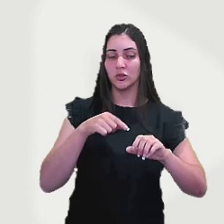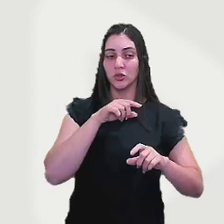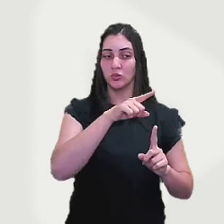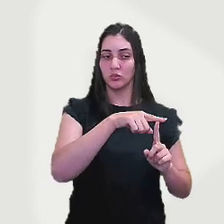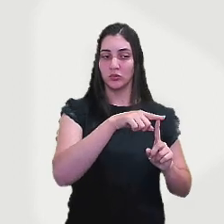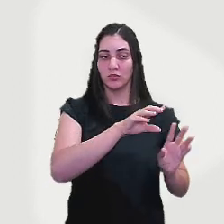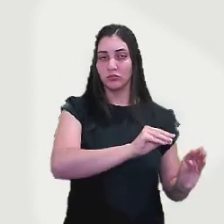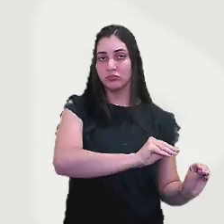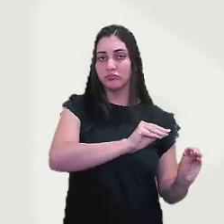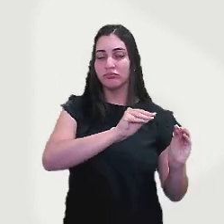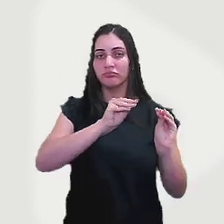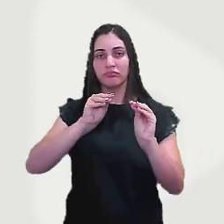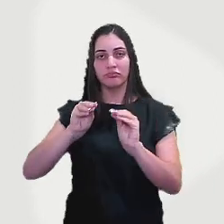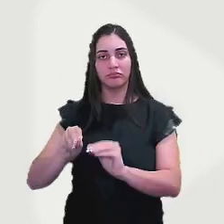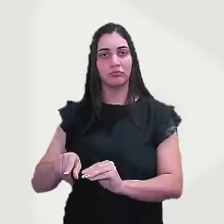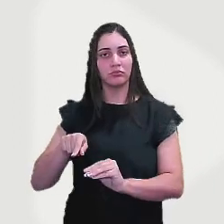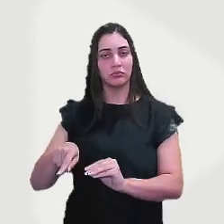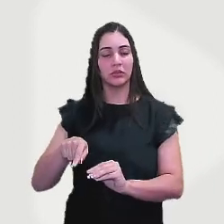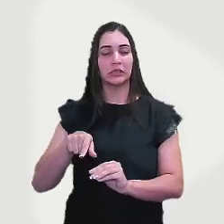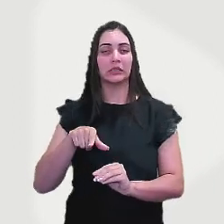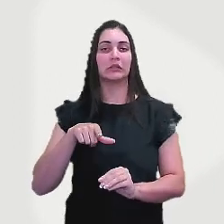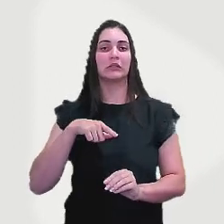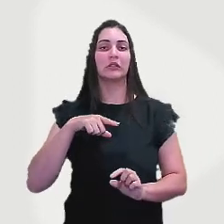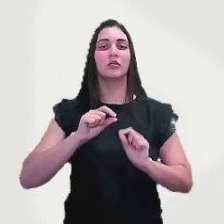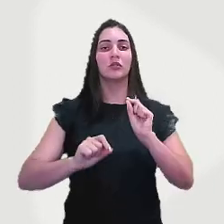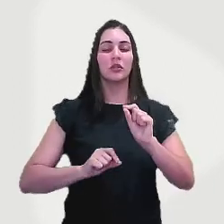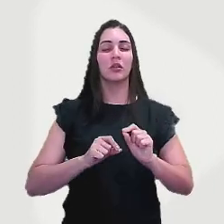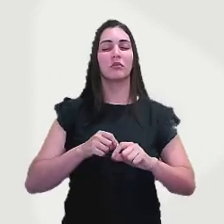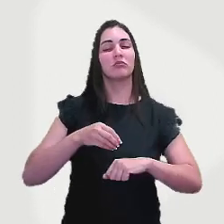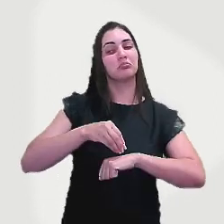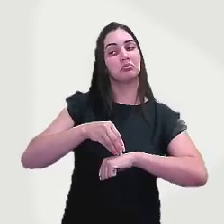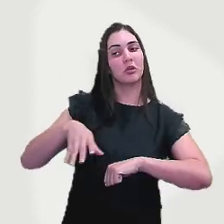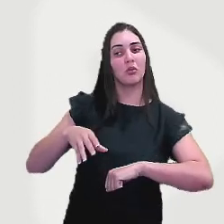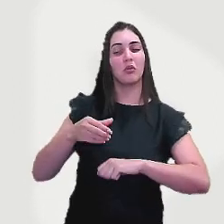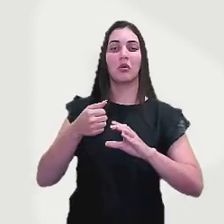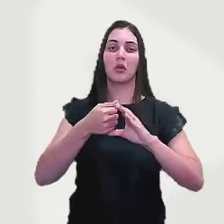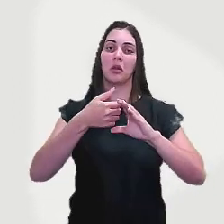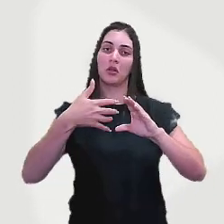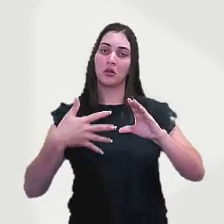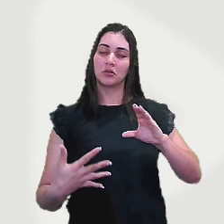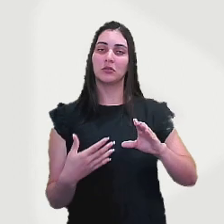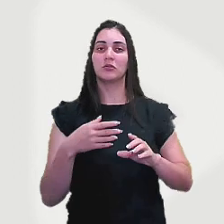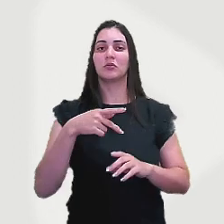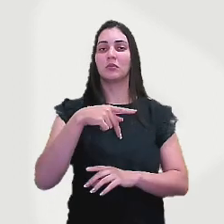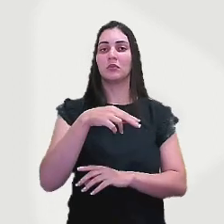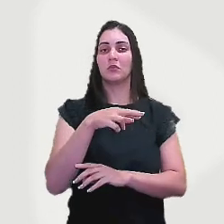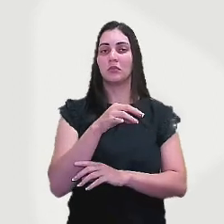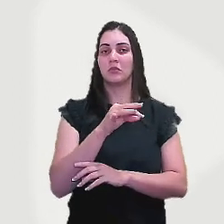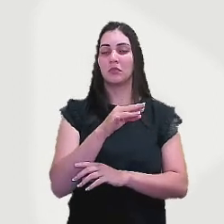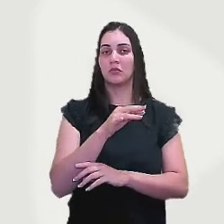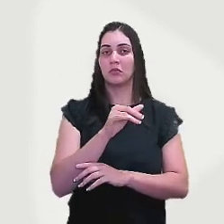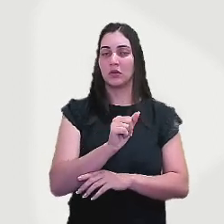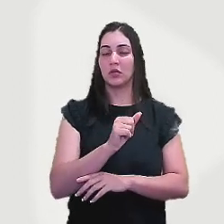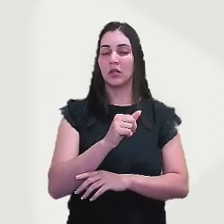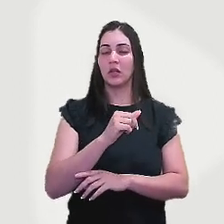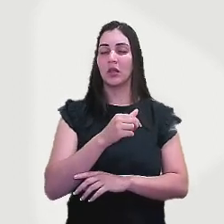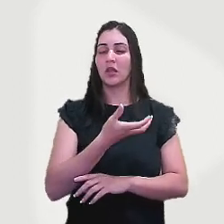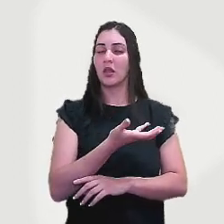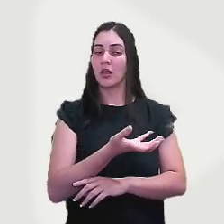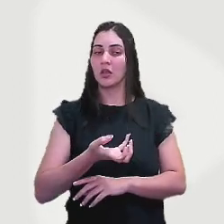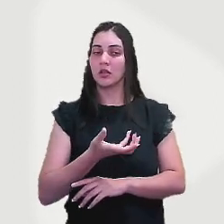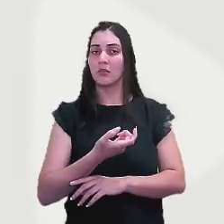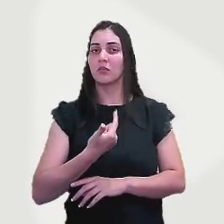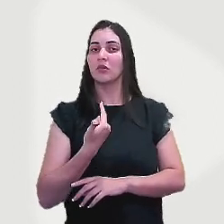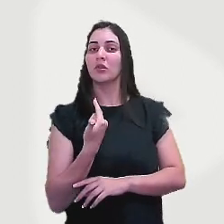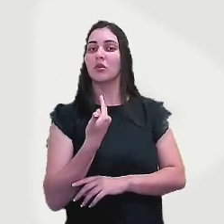ou seja, o organismo vai receber uma característica, uma proteína, um gene que vem da onde? De um outro organismo.